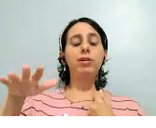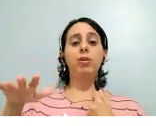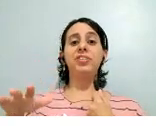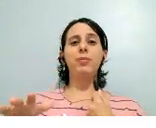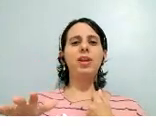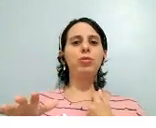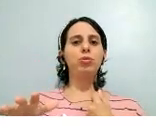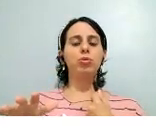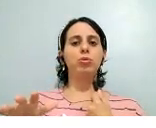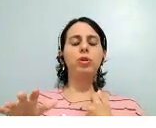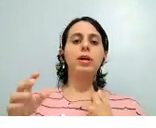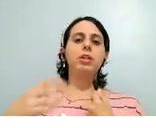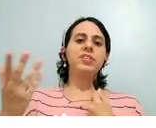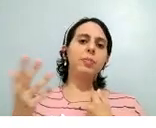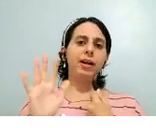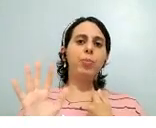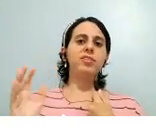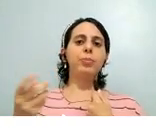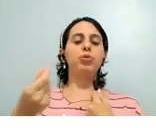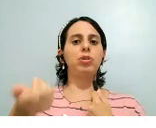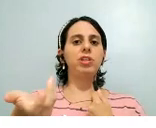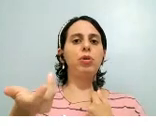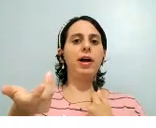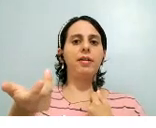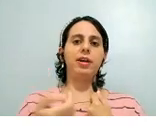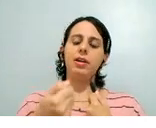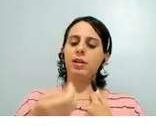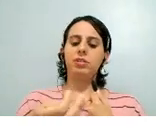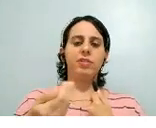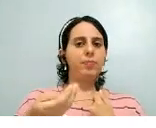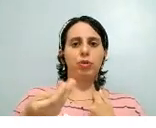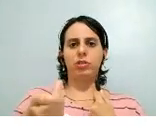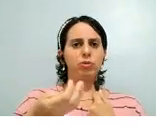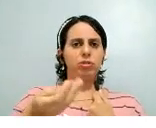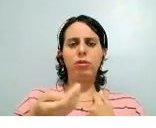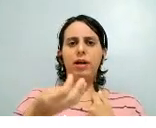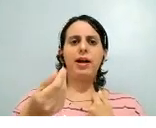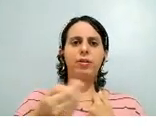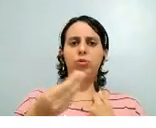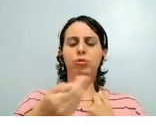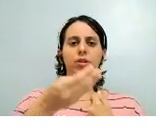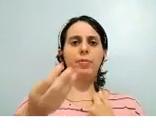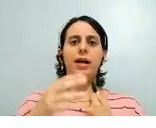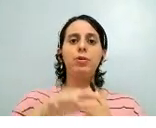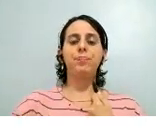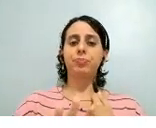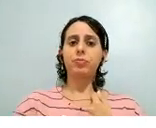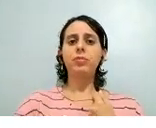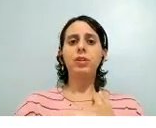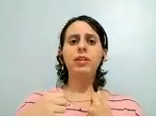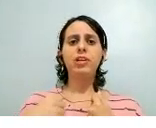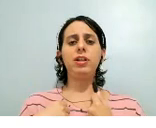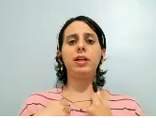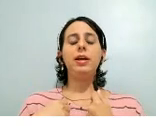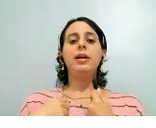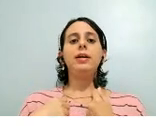tudo, está contaminando tudo. Então, você pega, por exemplo, no seu celular, né? Você vai usar o seu celular, tudo no trabalho,